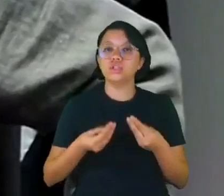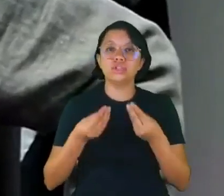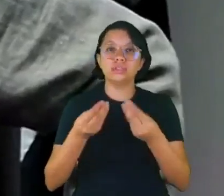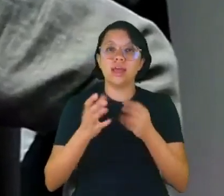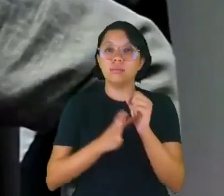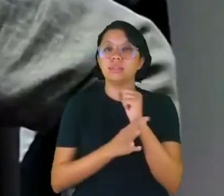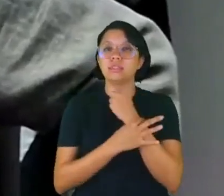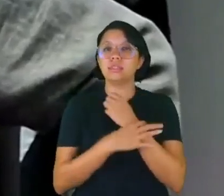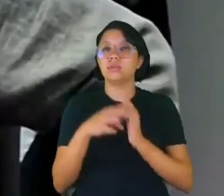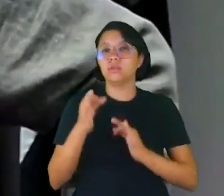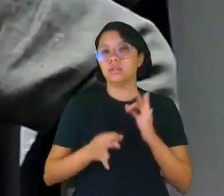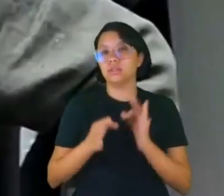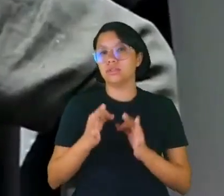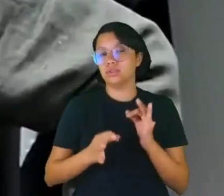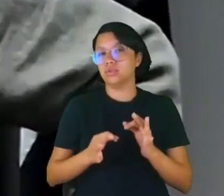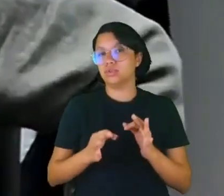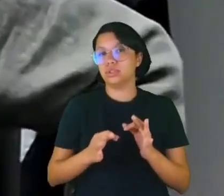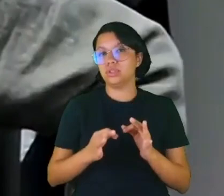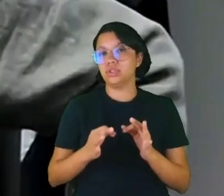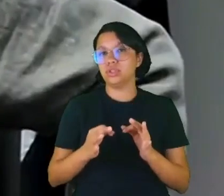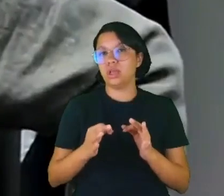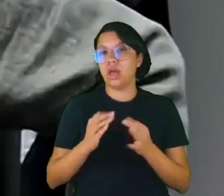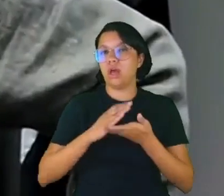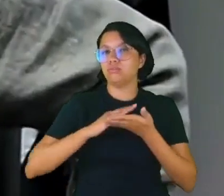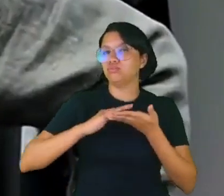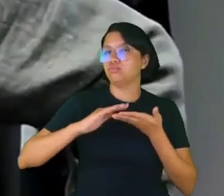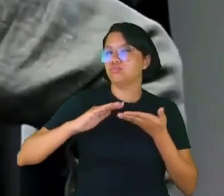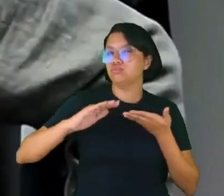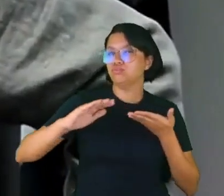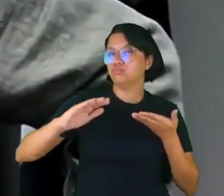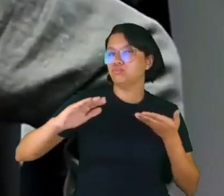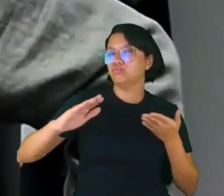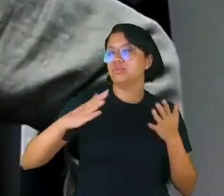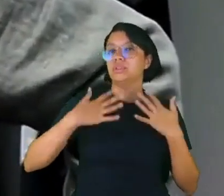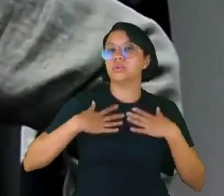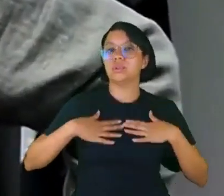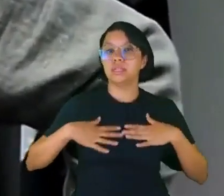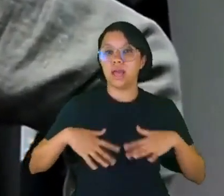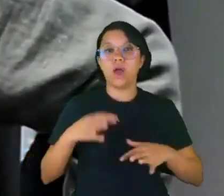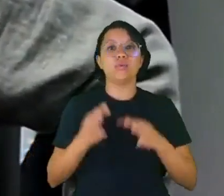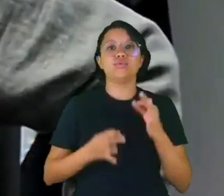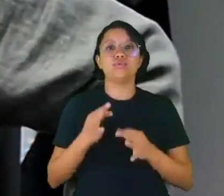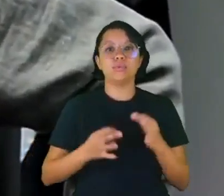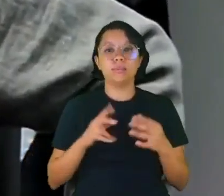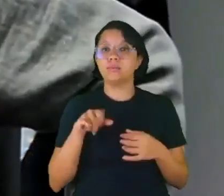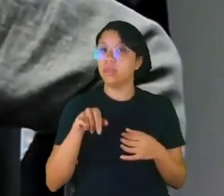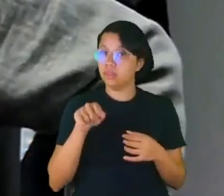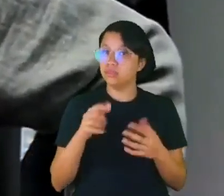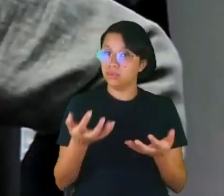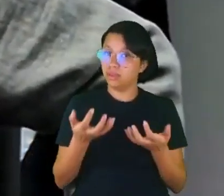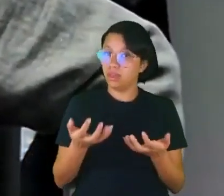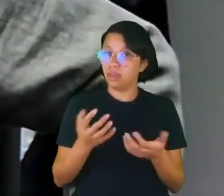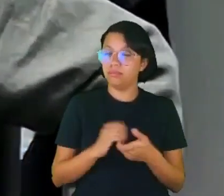uma segurança jurídica, uma estabilidade para os julgamentos, que é isso que se quer.